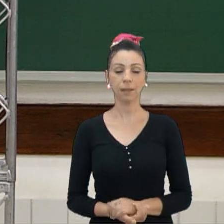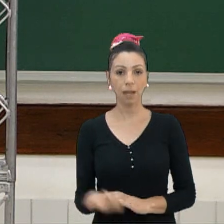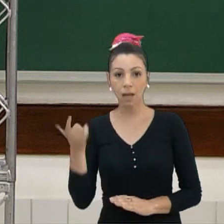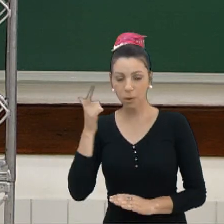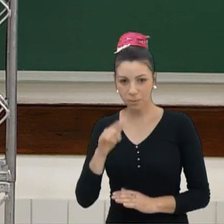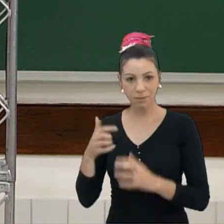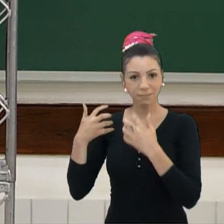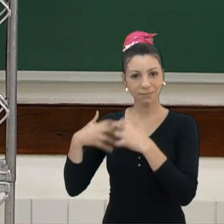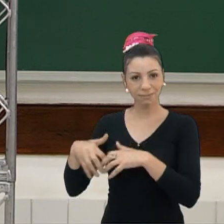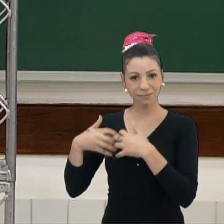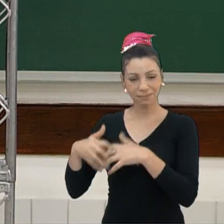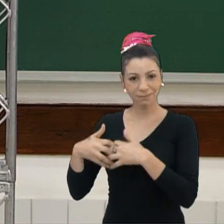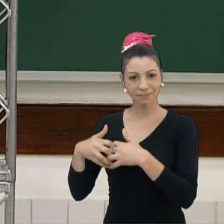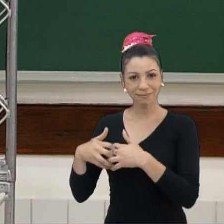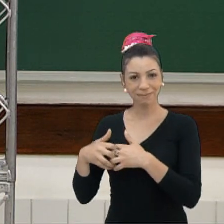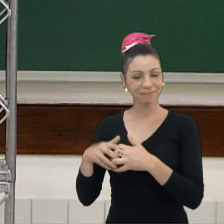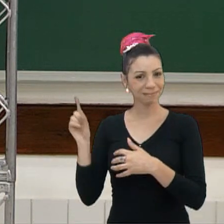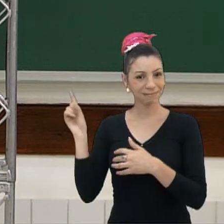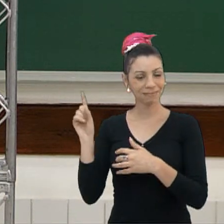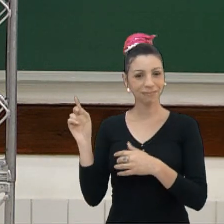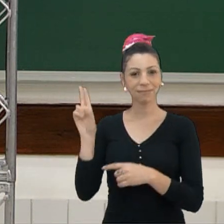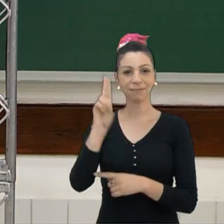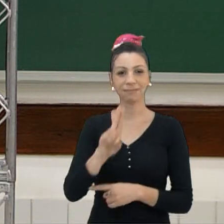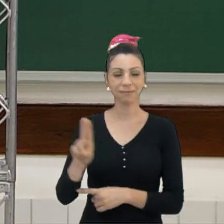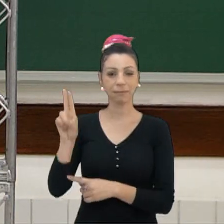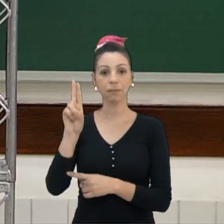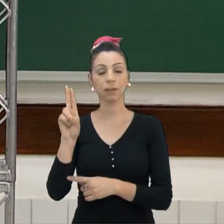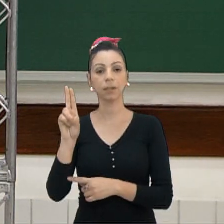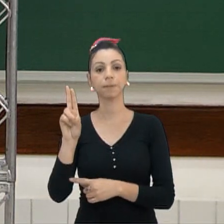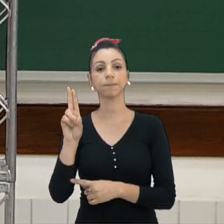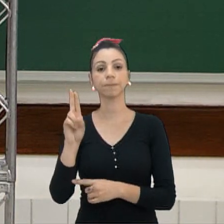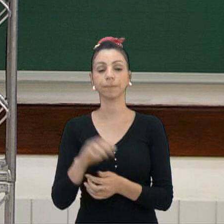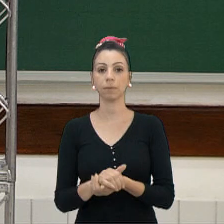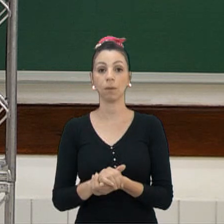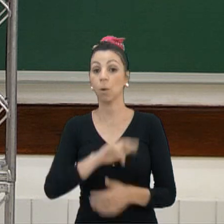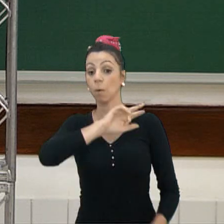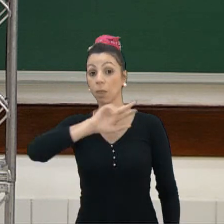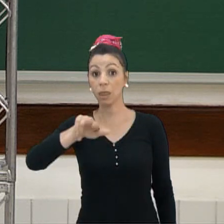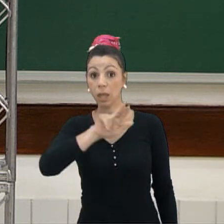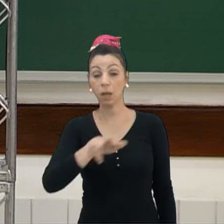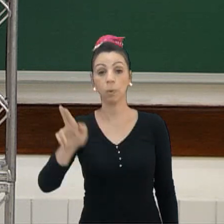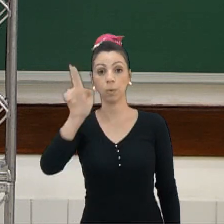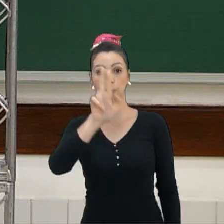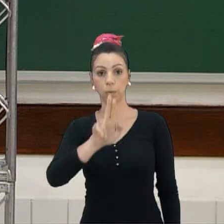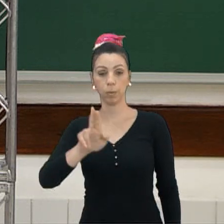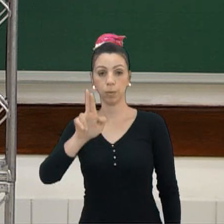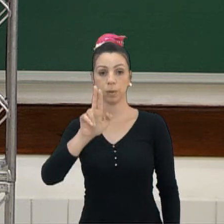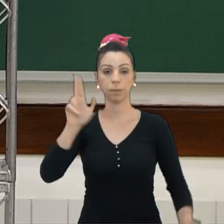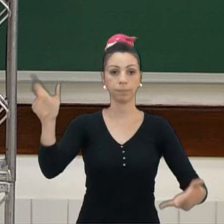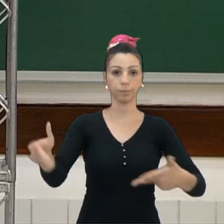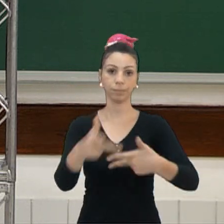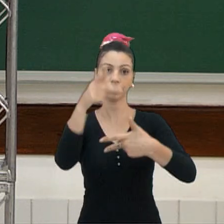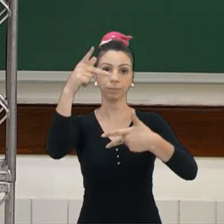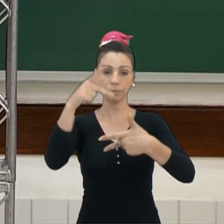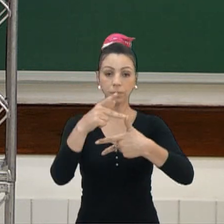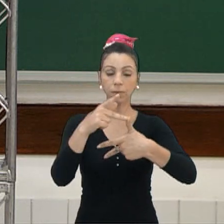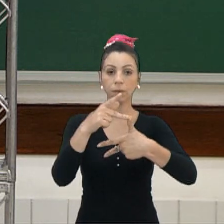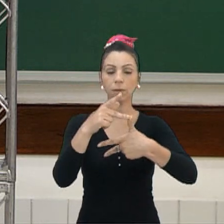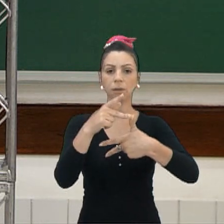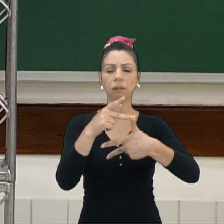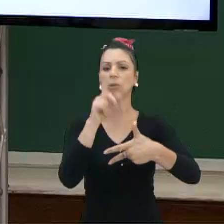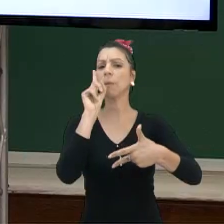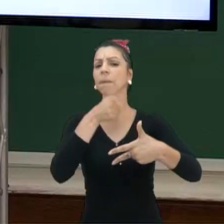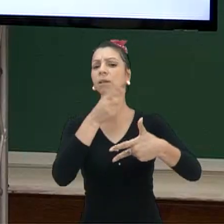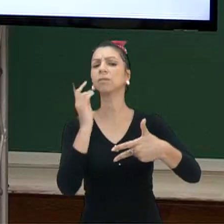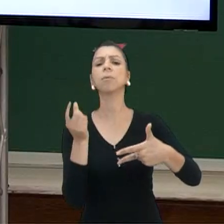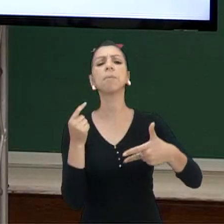Conseguiram refletir a respeito desse uso, ou melhor, deste não uso na primeira pessoa, no modo imperativo? Por que será que